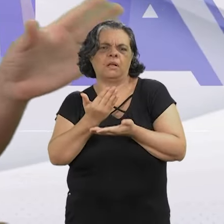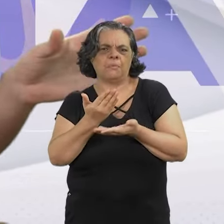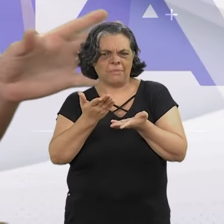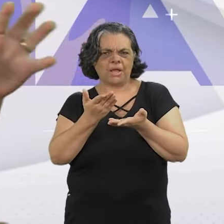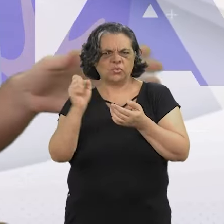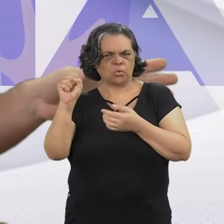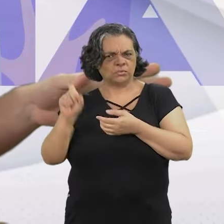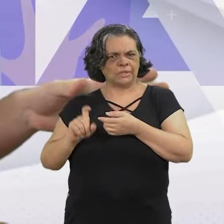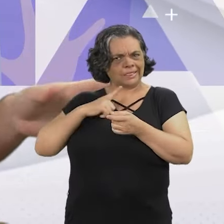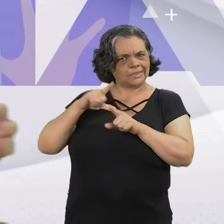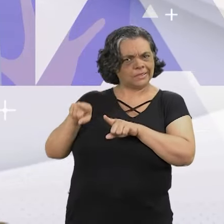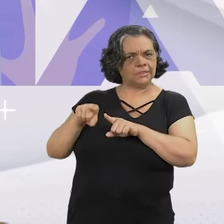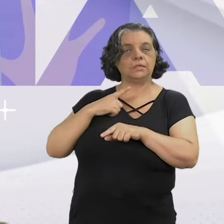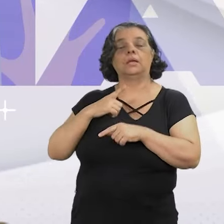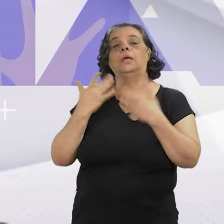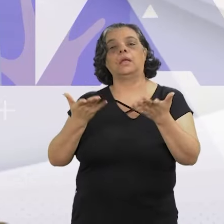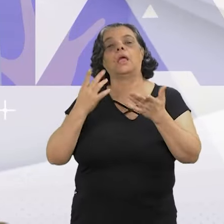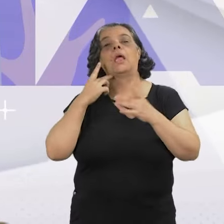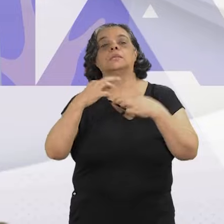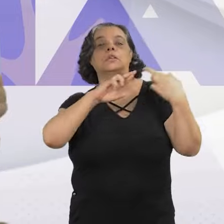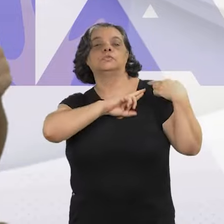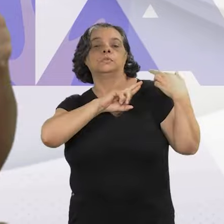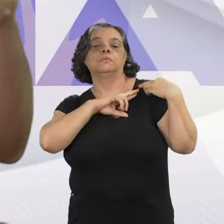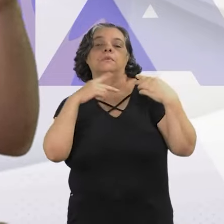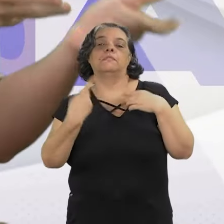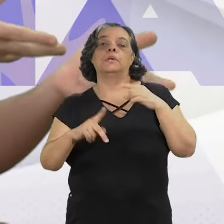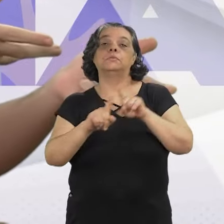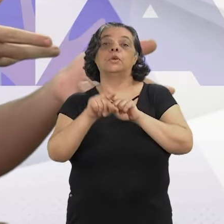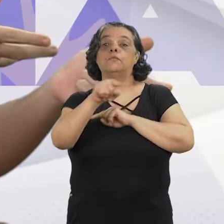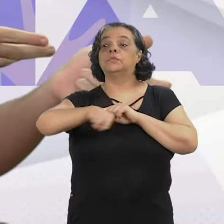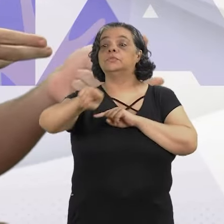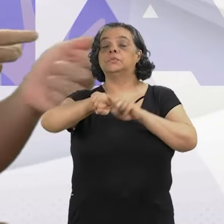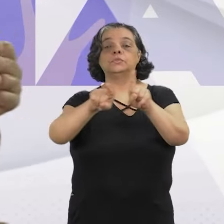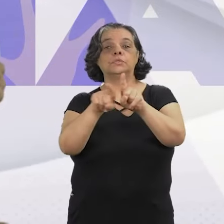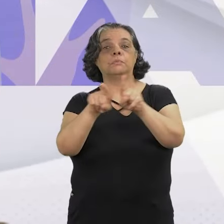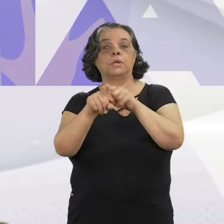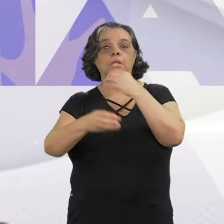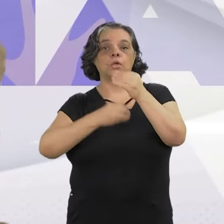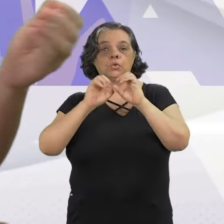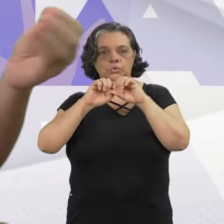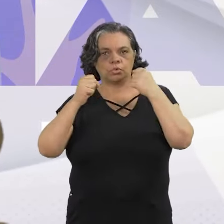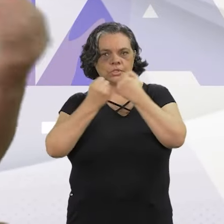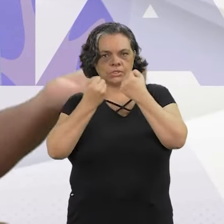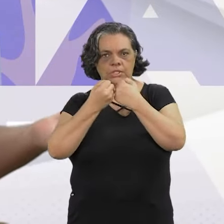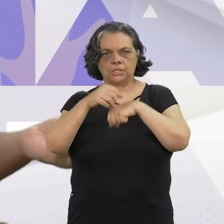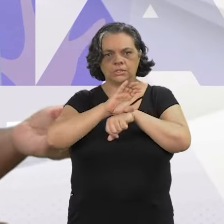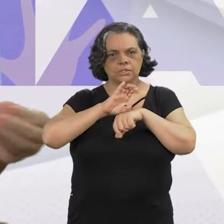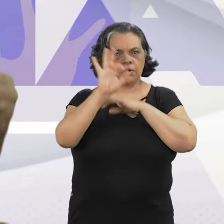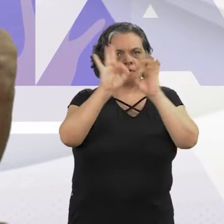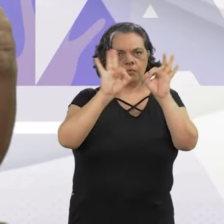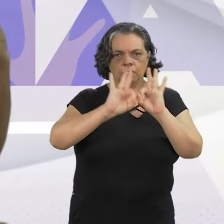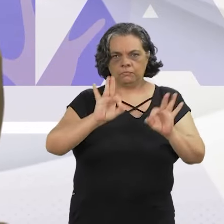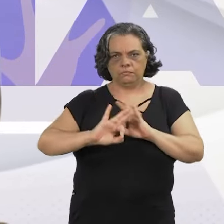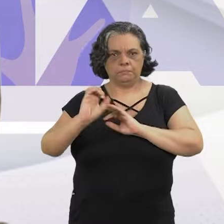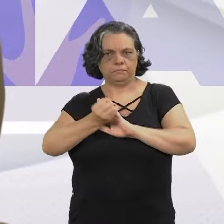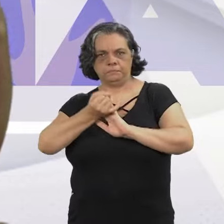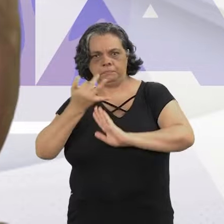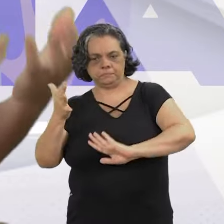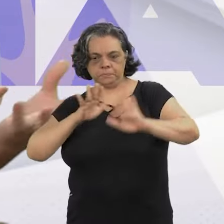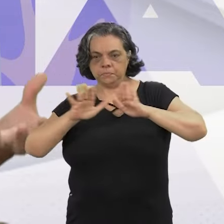de cara oxé e tem a ver e como é que é esse papel porque vocês também enquanto eh sociedade civil organizada vocês